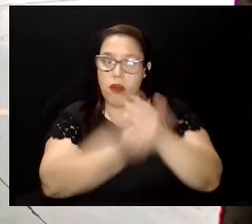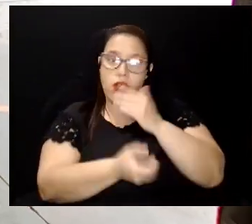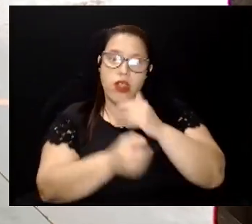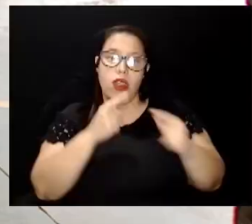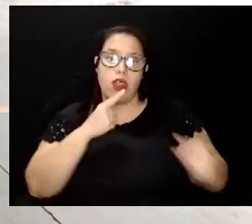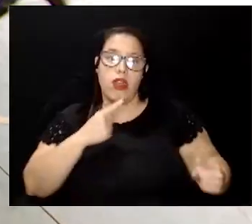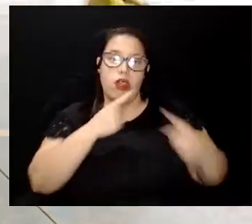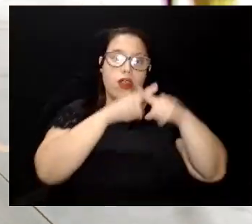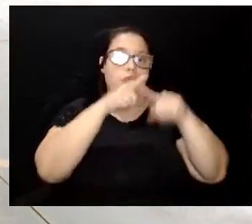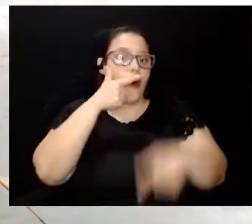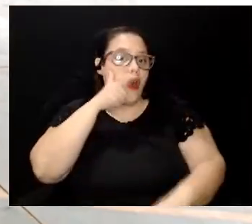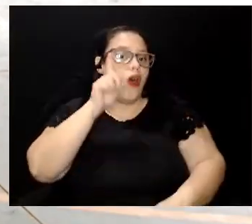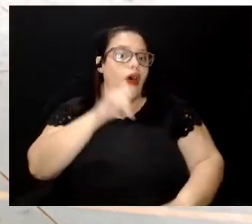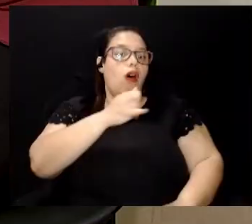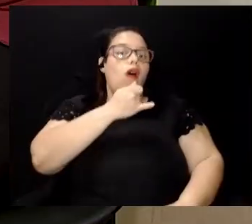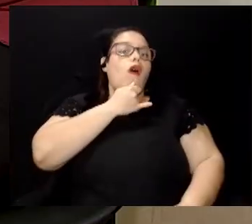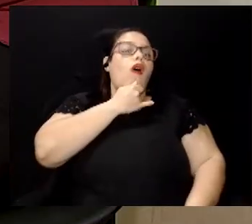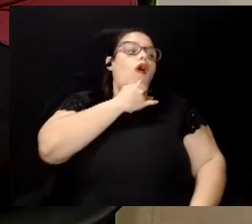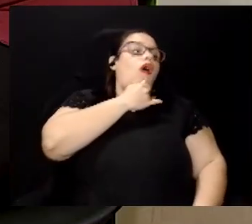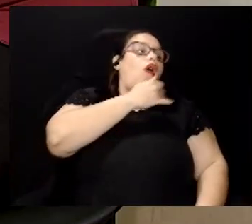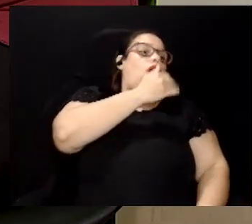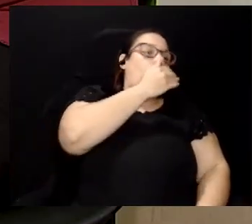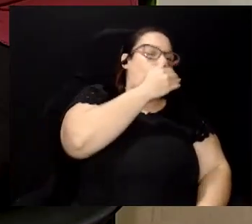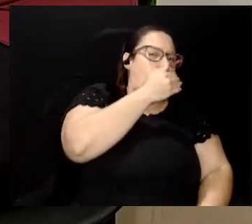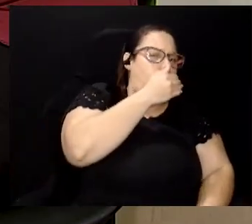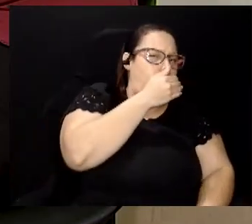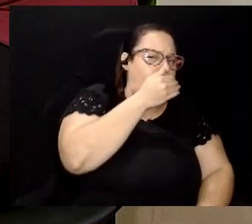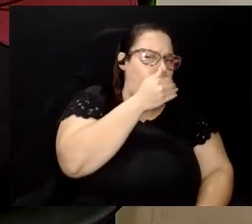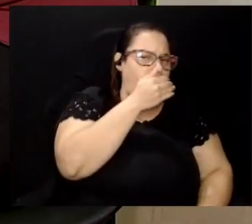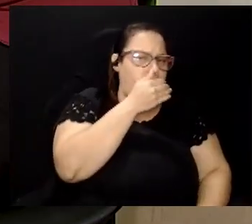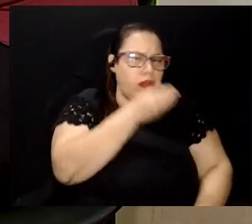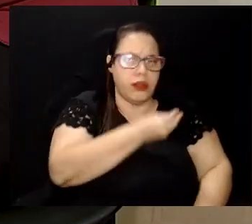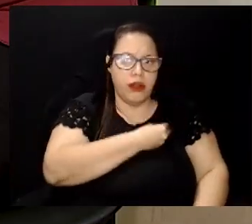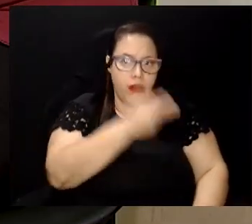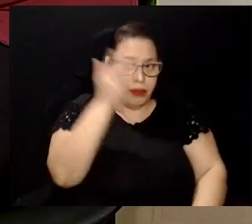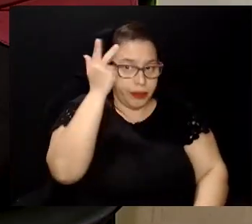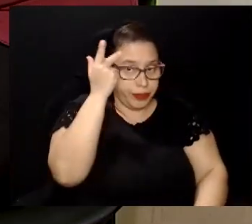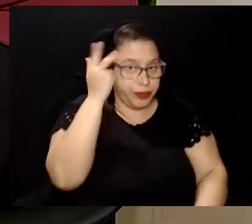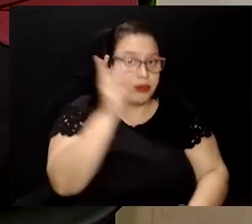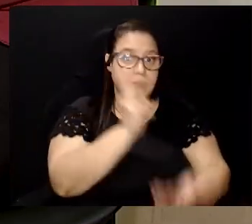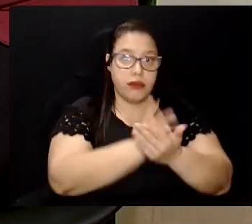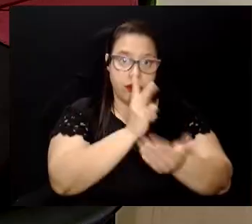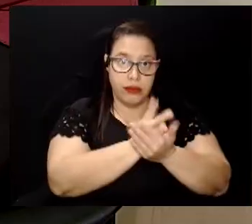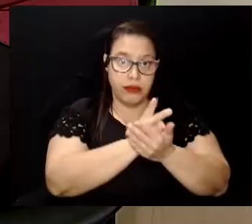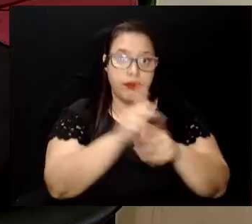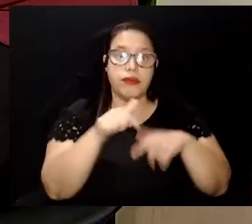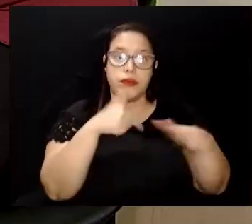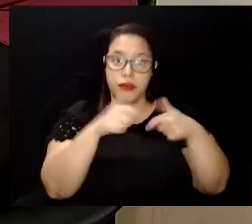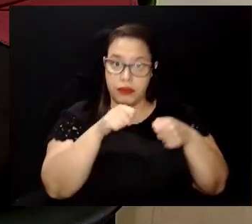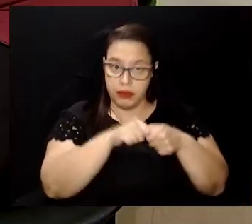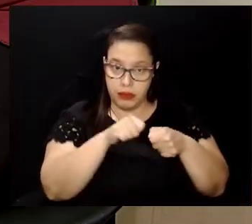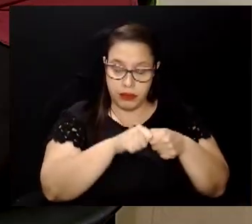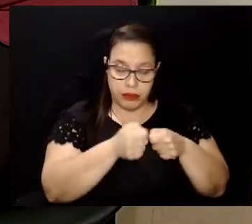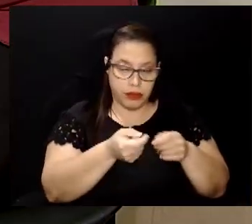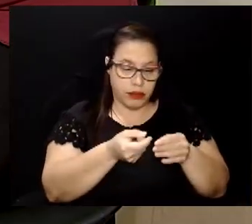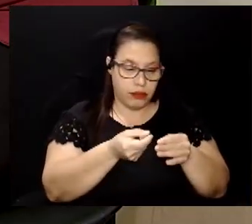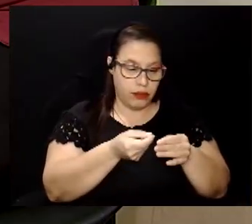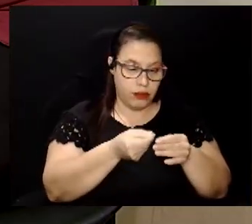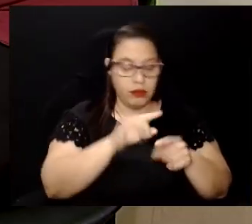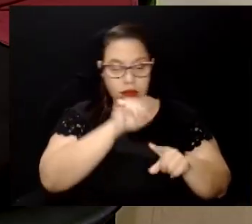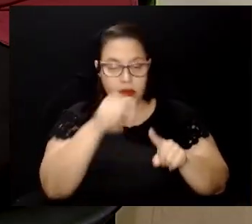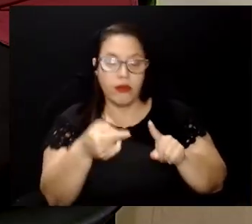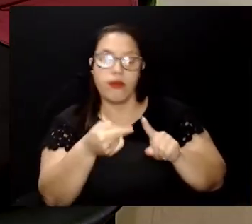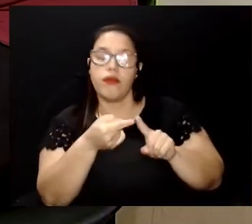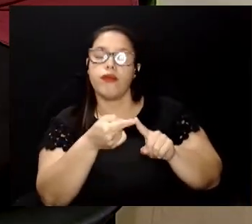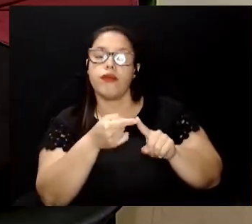faz parte da vida. Então a gente sempre trabalha com o objetivo de formar cidadãos de